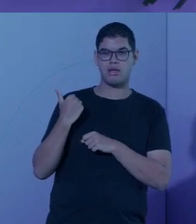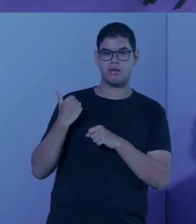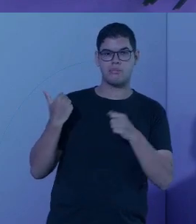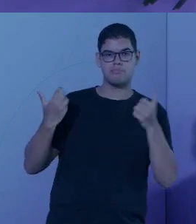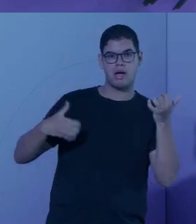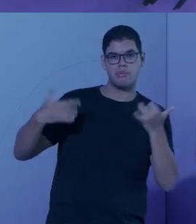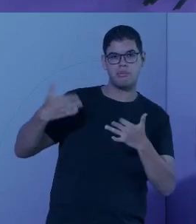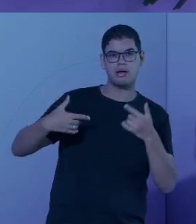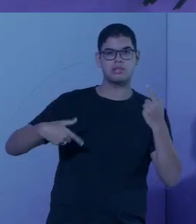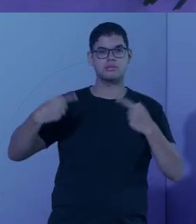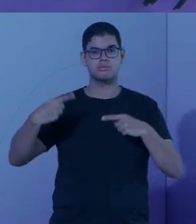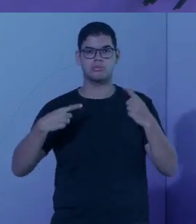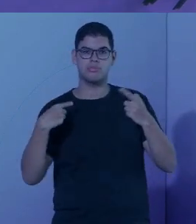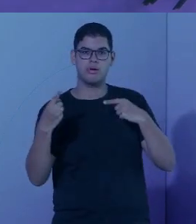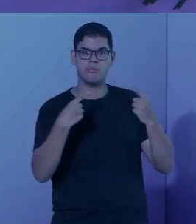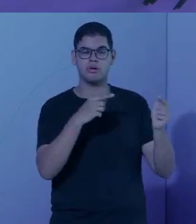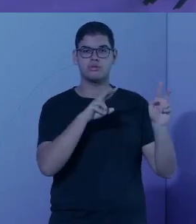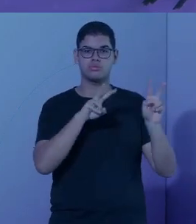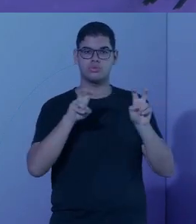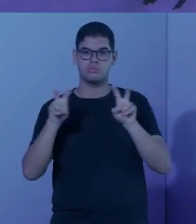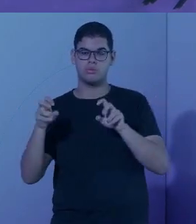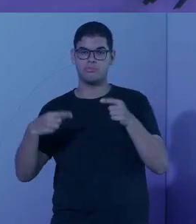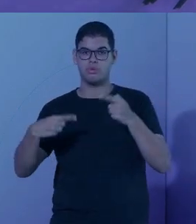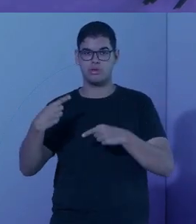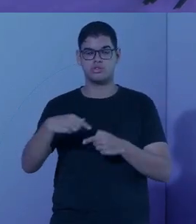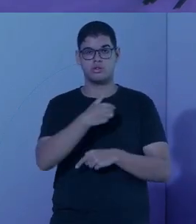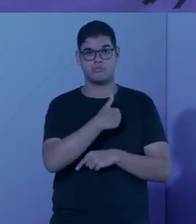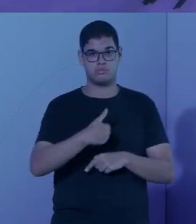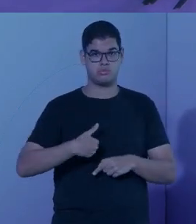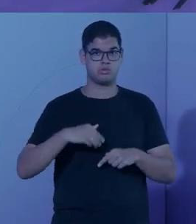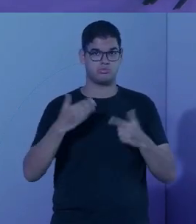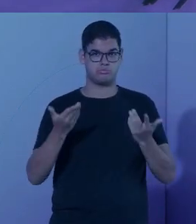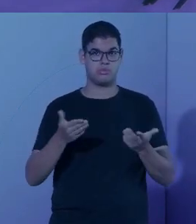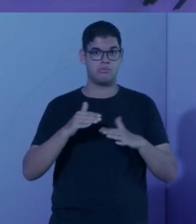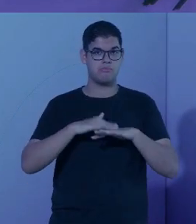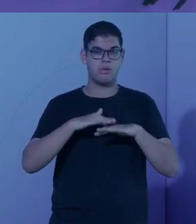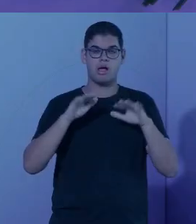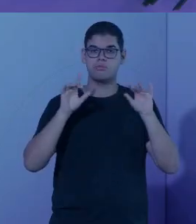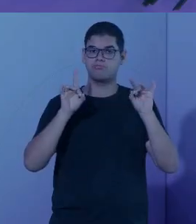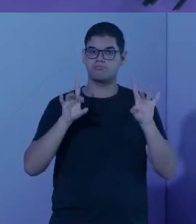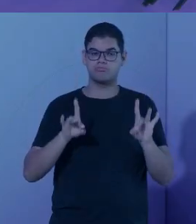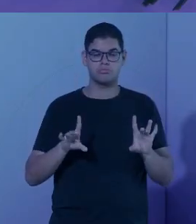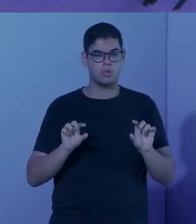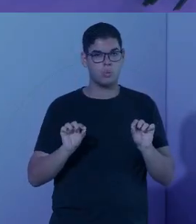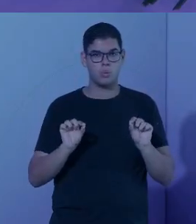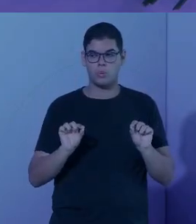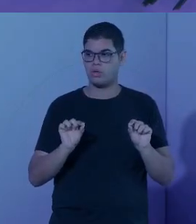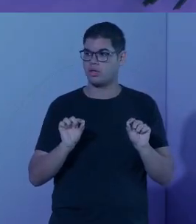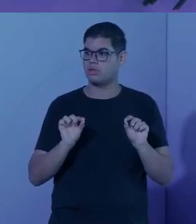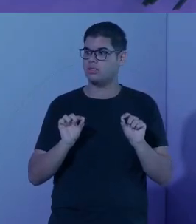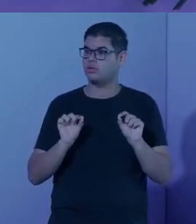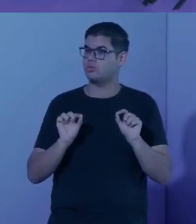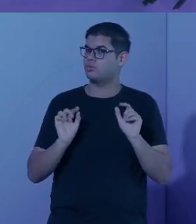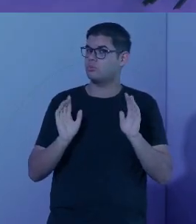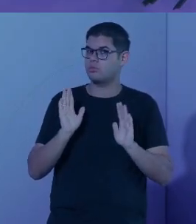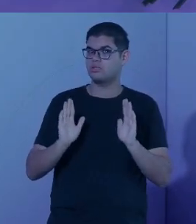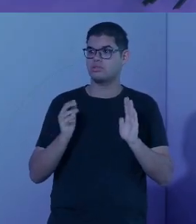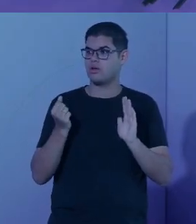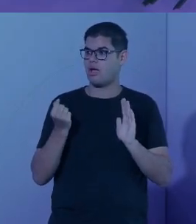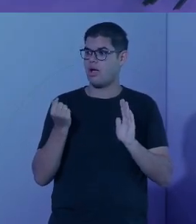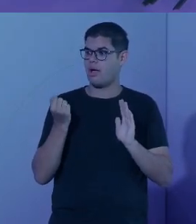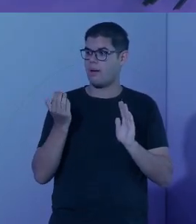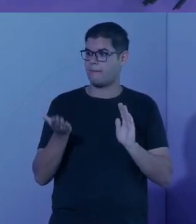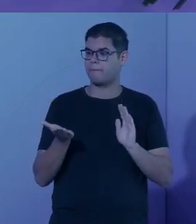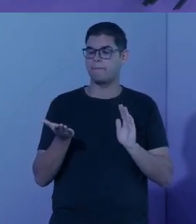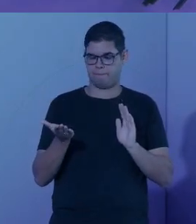política pública de incorporação de tecnologias, mais especificamente no processo após a portaria de incorporação.